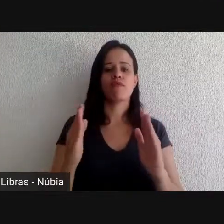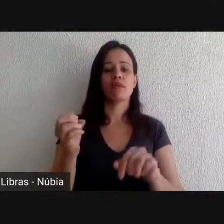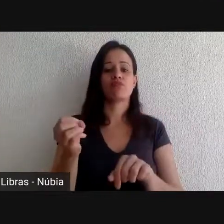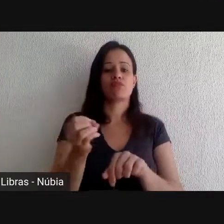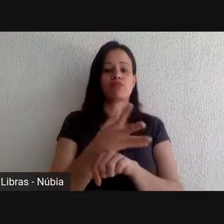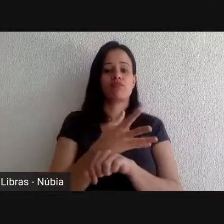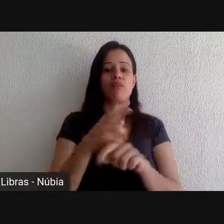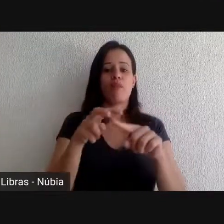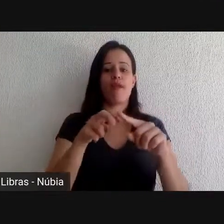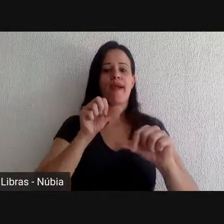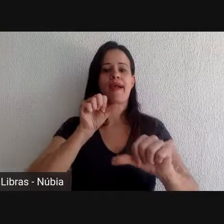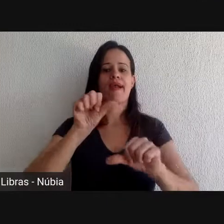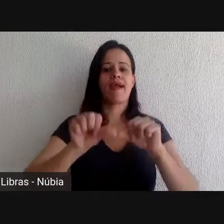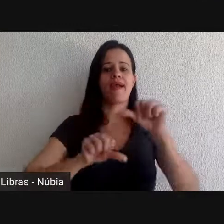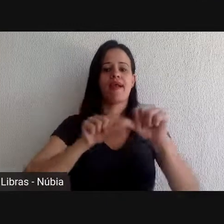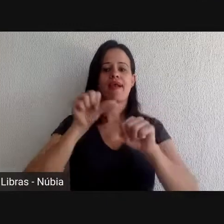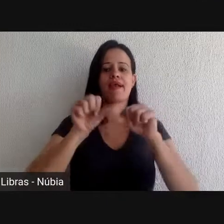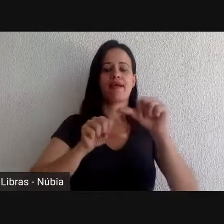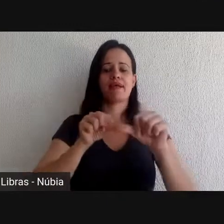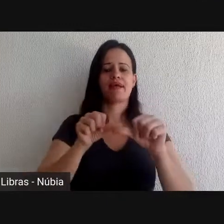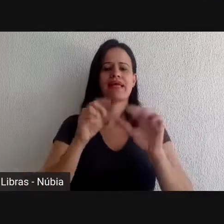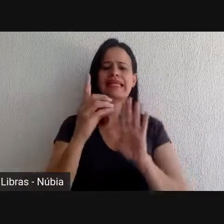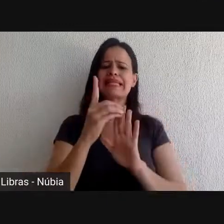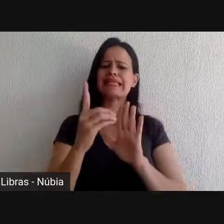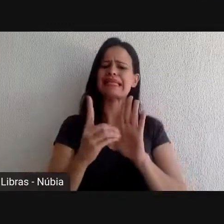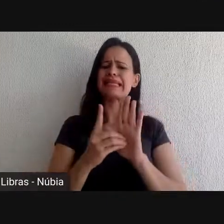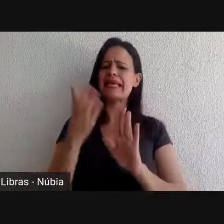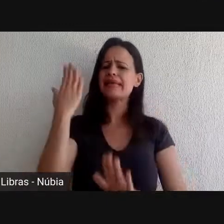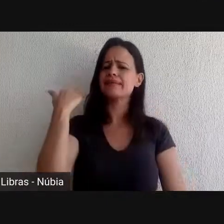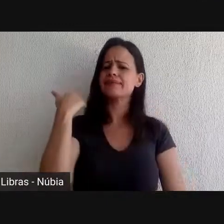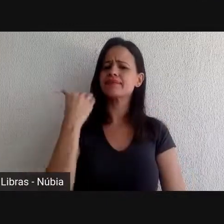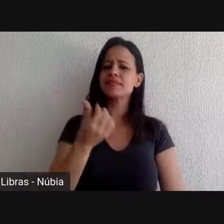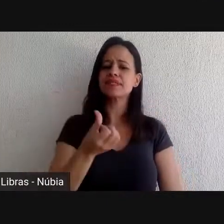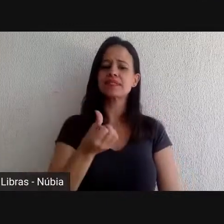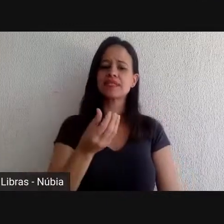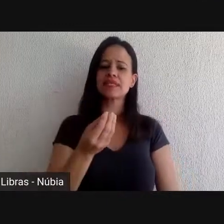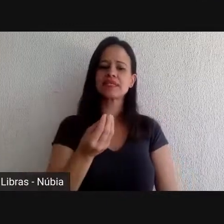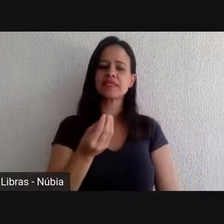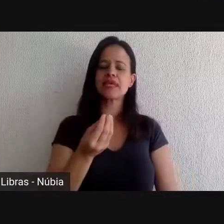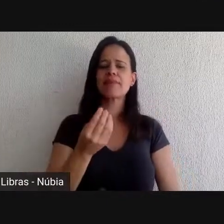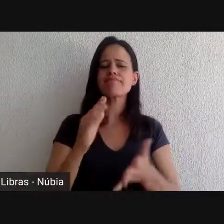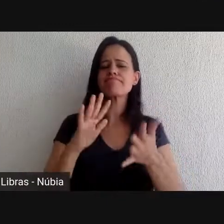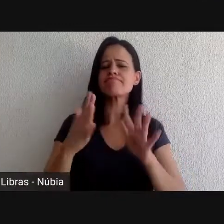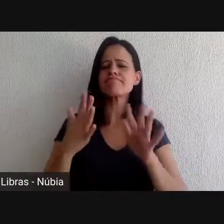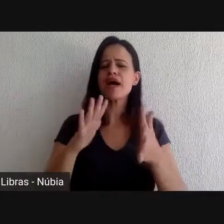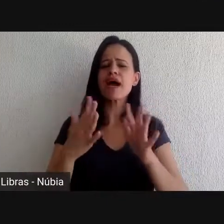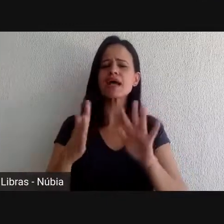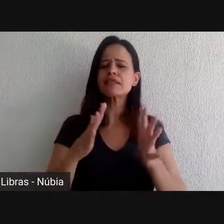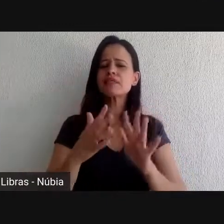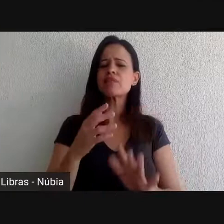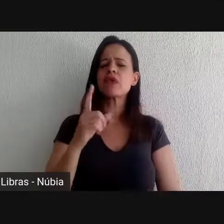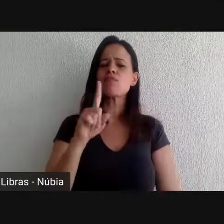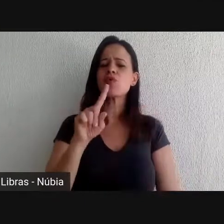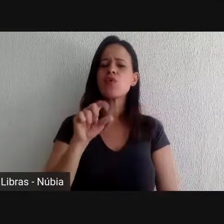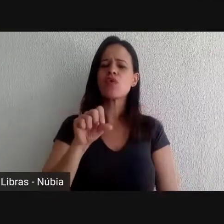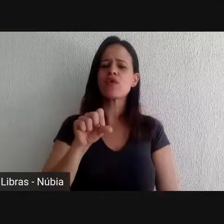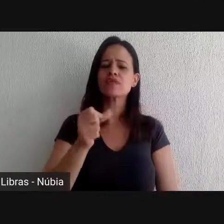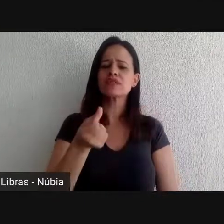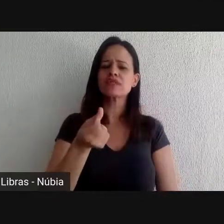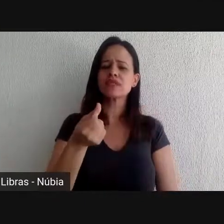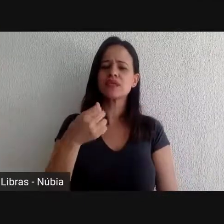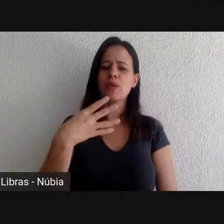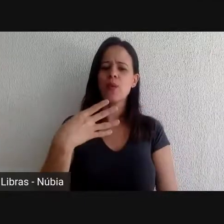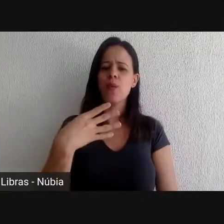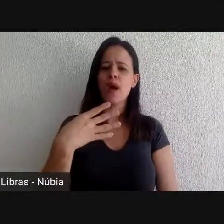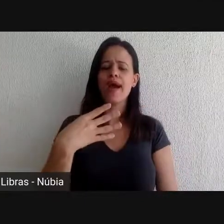reformista. Já na década de 60, mais especificamente em 64, ainda